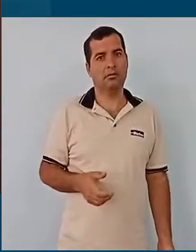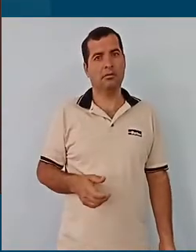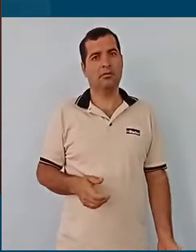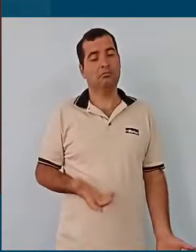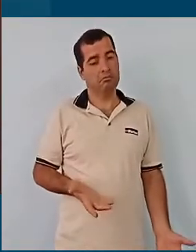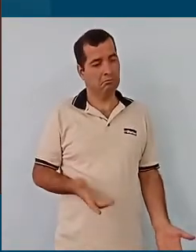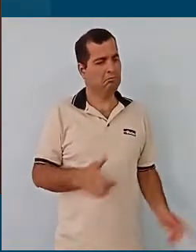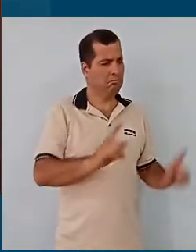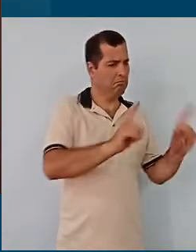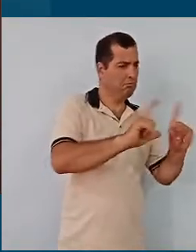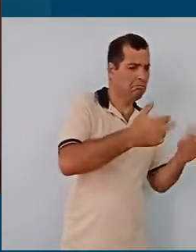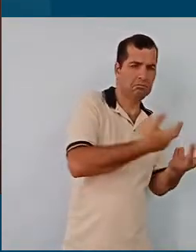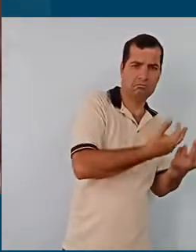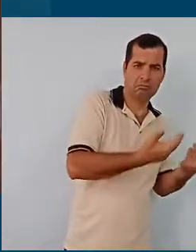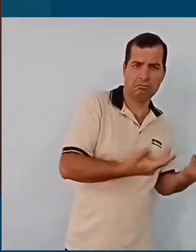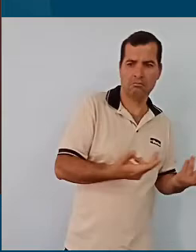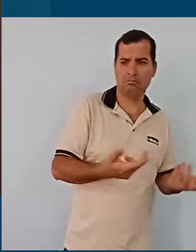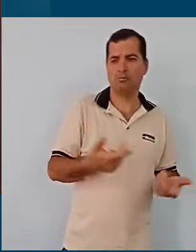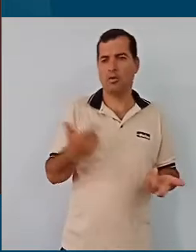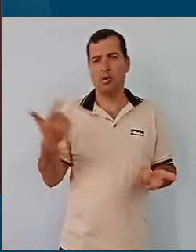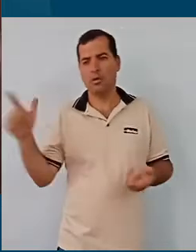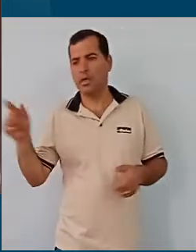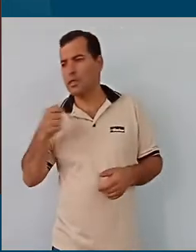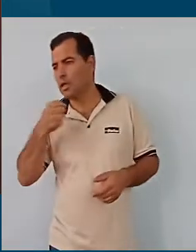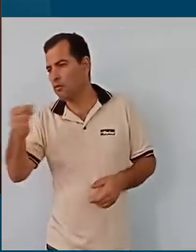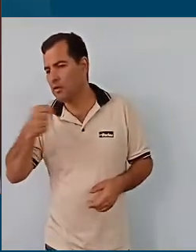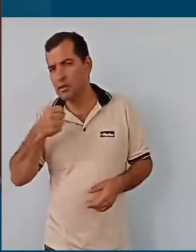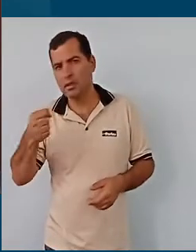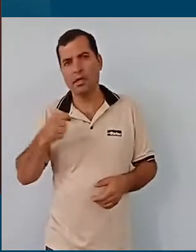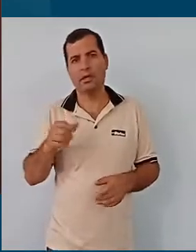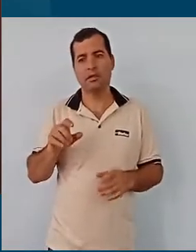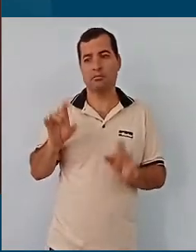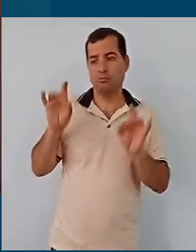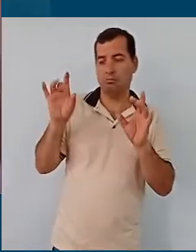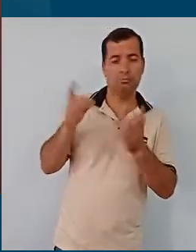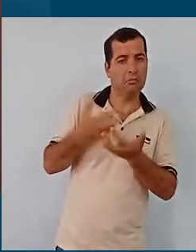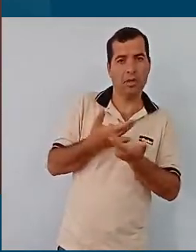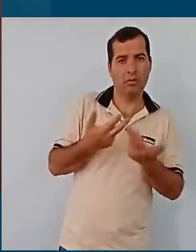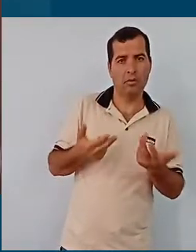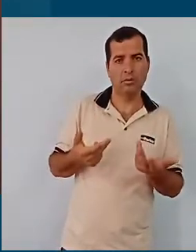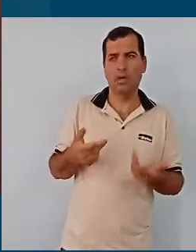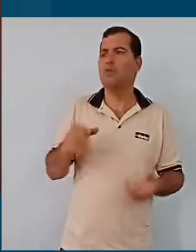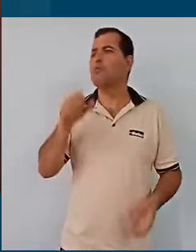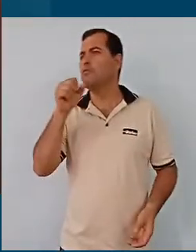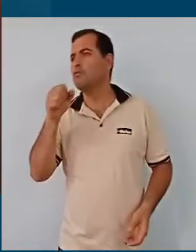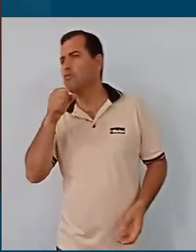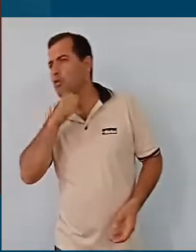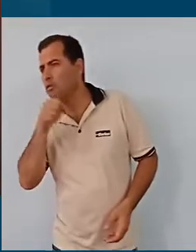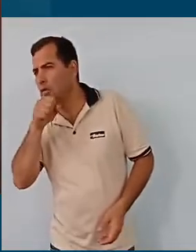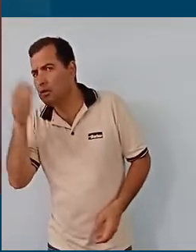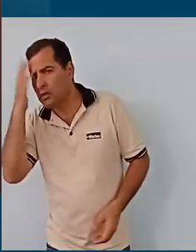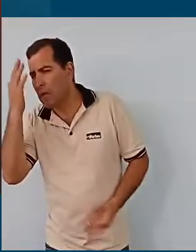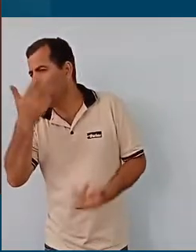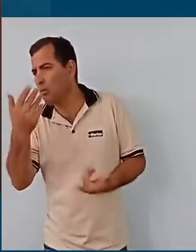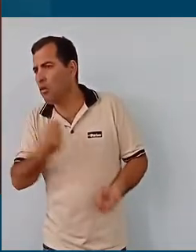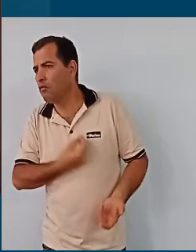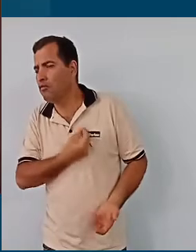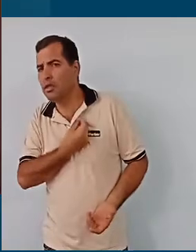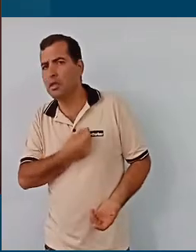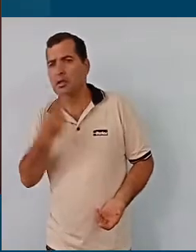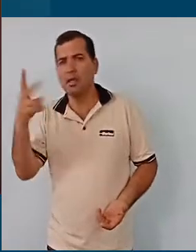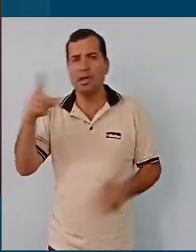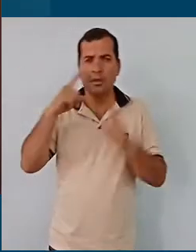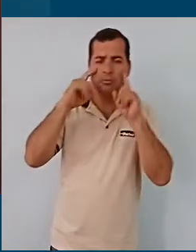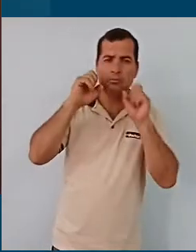é de outro, de uma entrevista com um especialista, ou com um avô que sabe uma coisa, ou que viveu uma coisa de